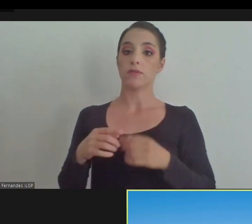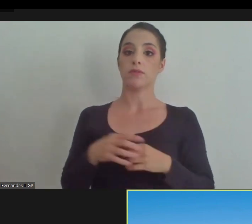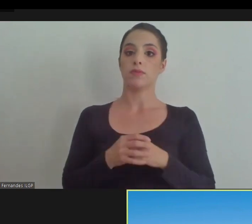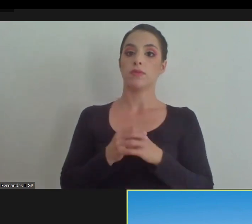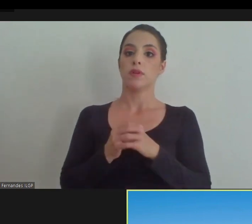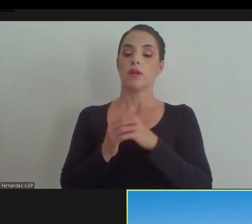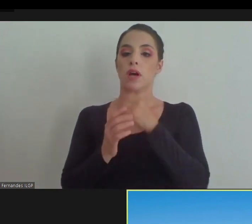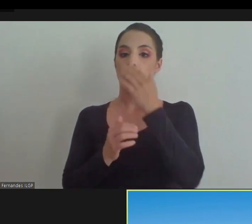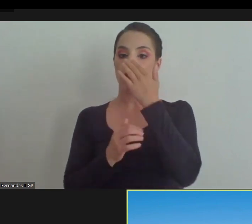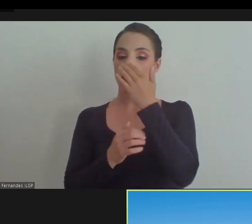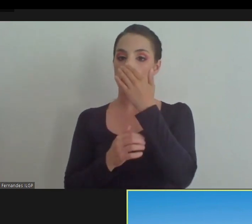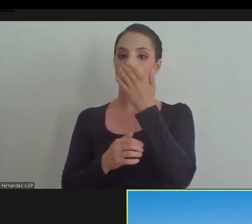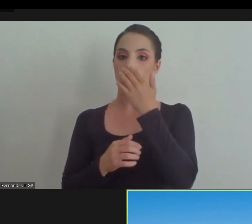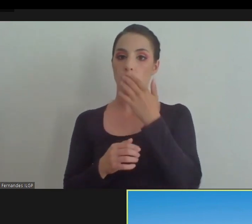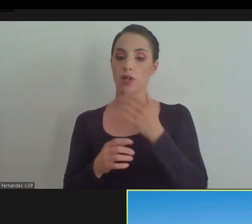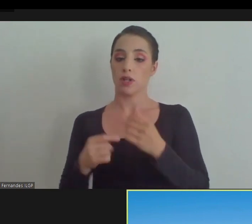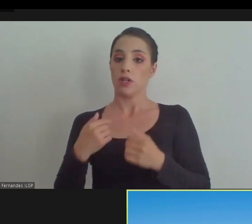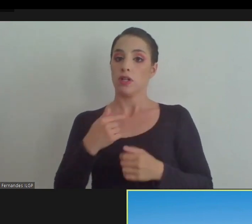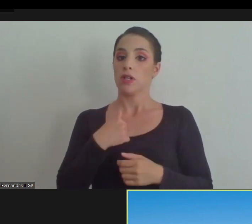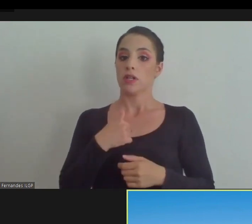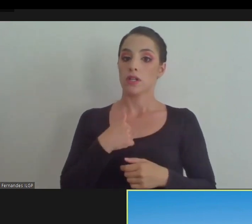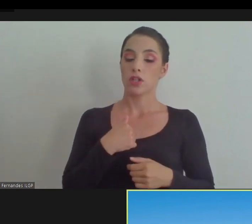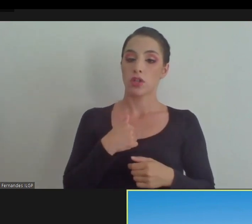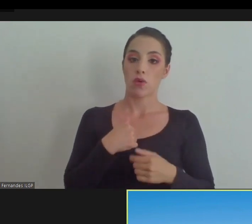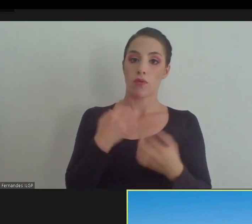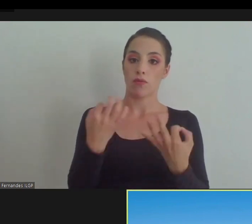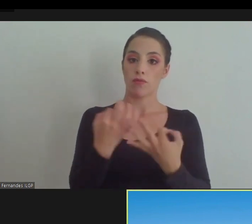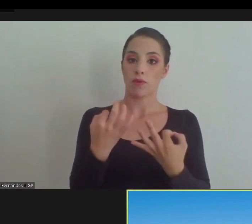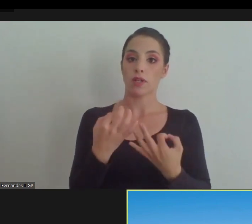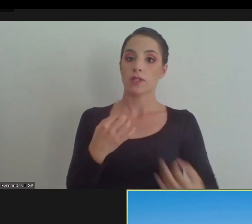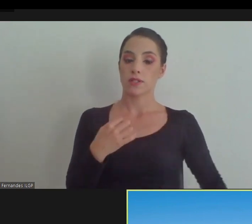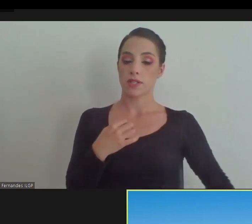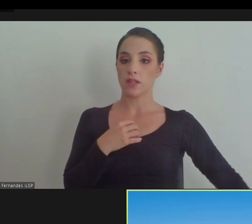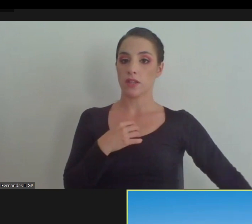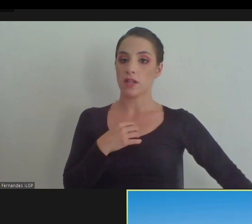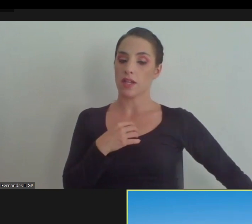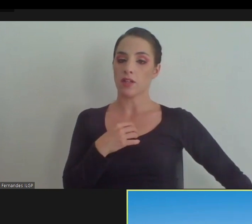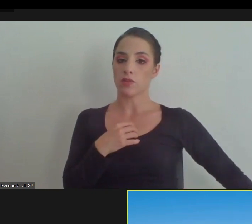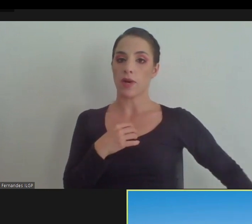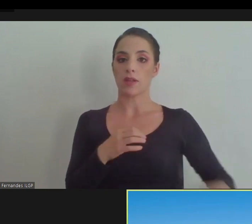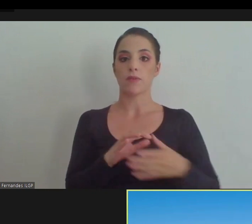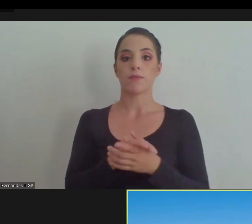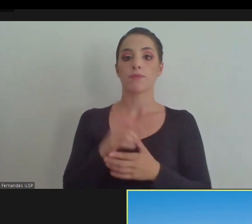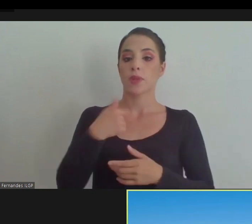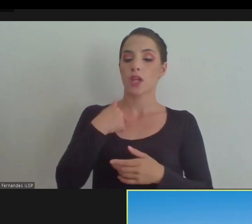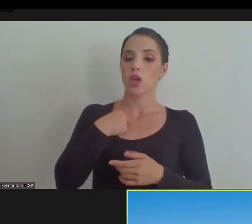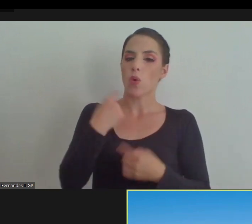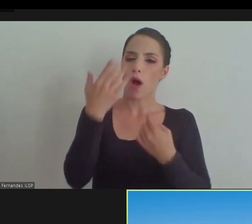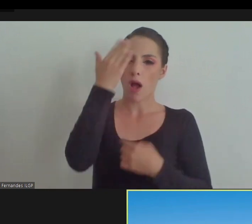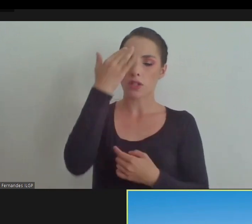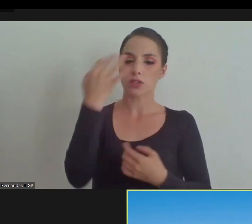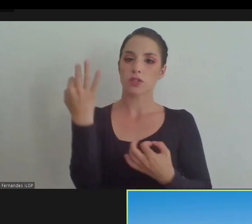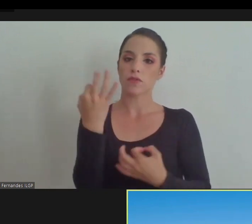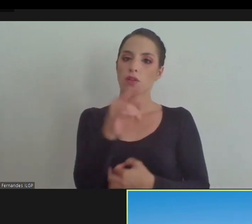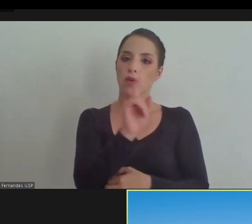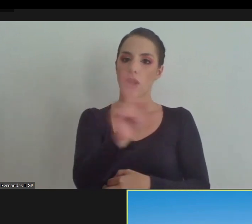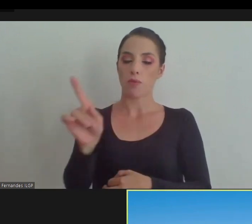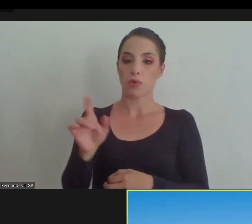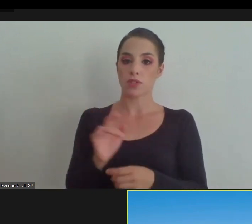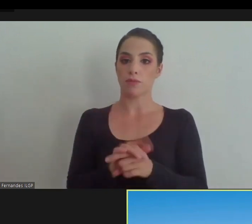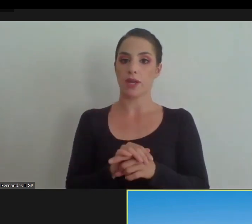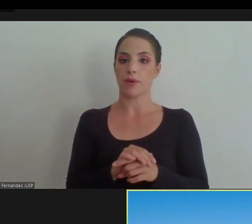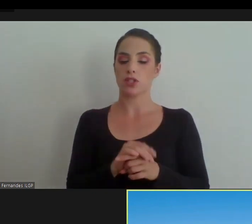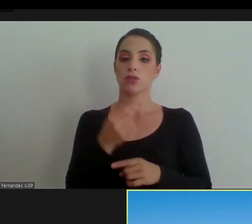muitas vezes costumo, quando falamos de regulação, às vezes olhamos com a regulação e acho que existe um grande